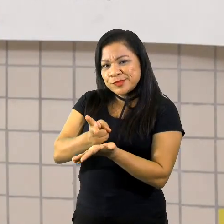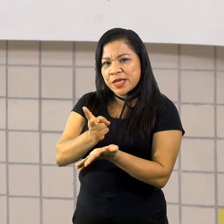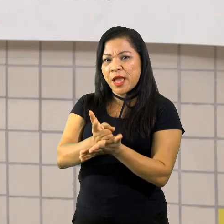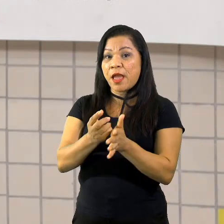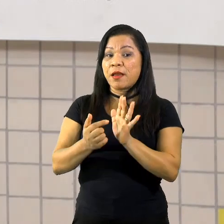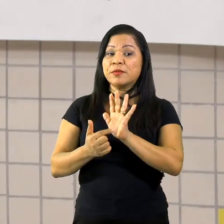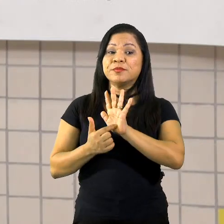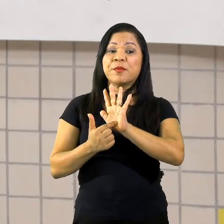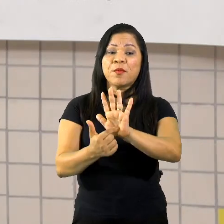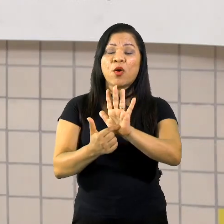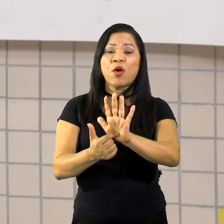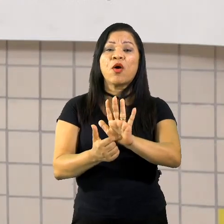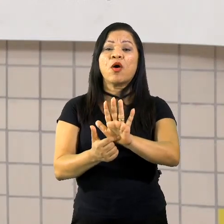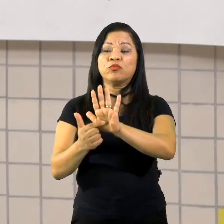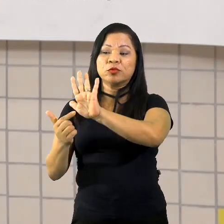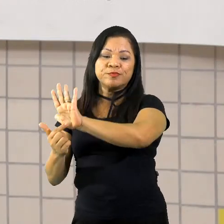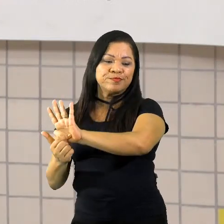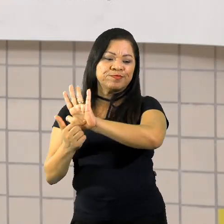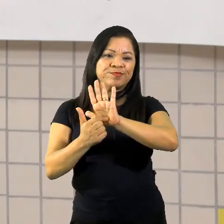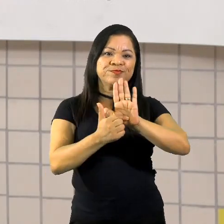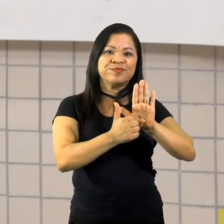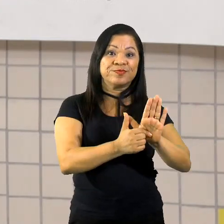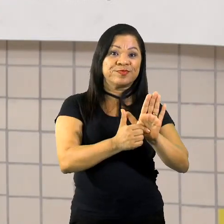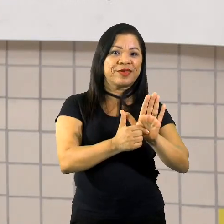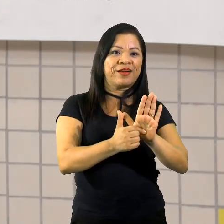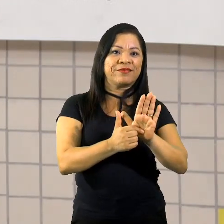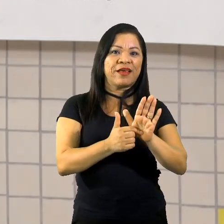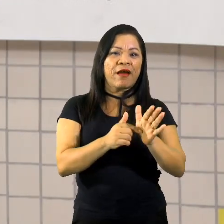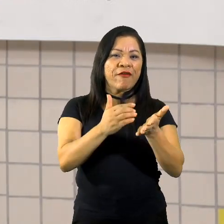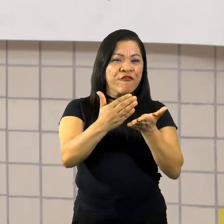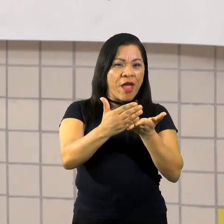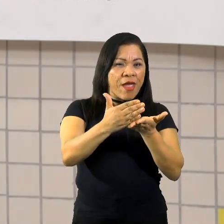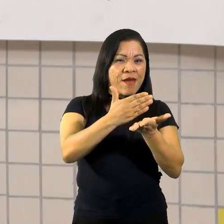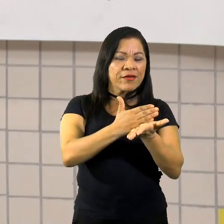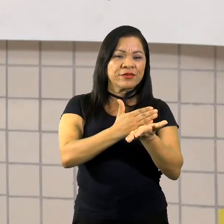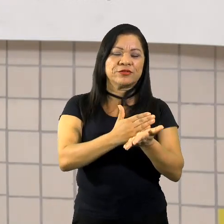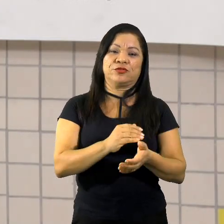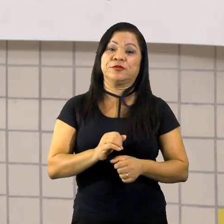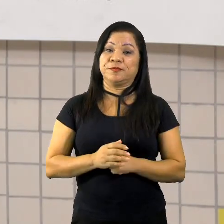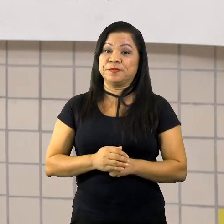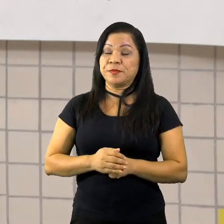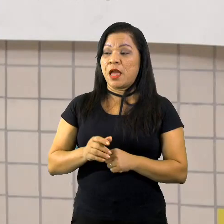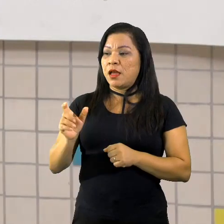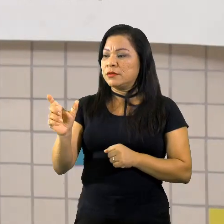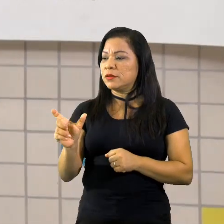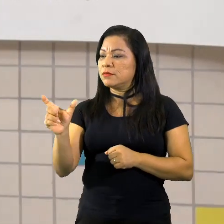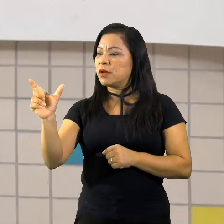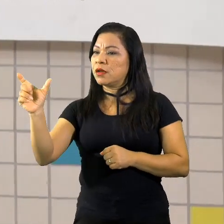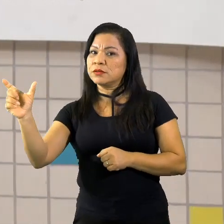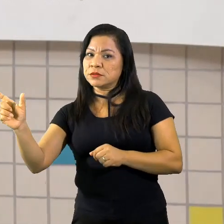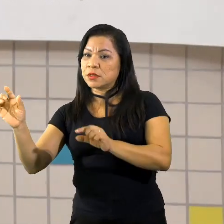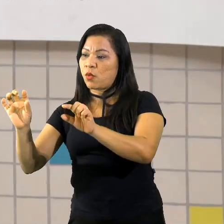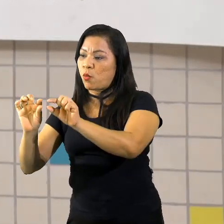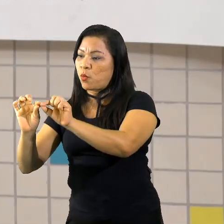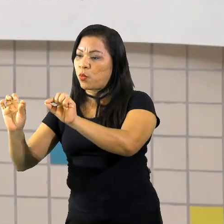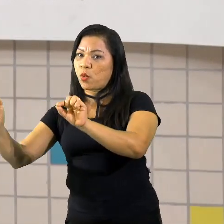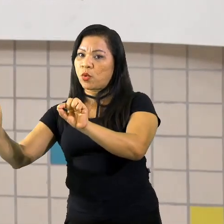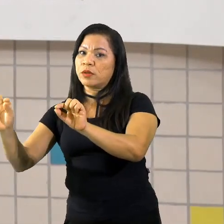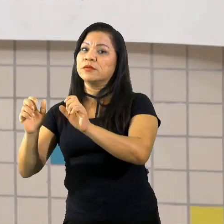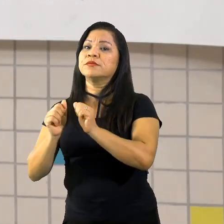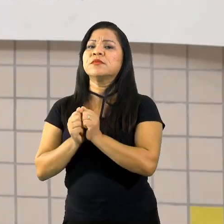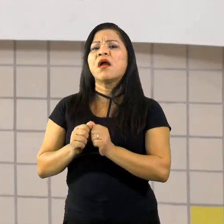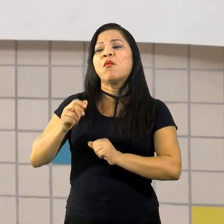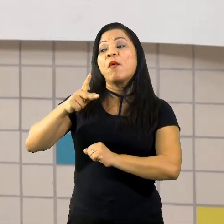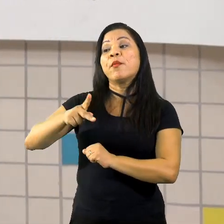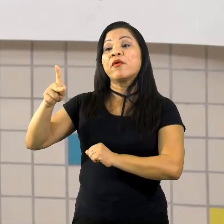um antecessor, algo que vem antes. A segunda oração é um professor a quem muito devemos. Qual